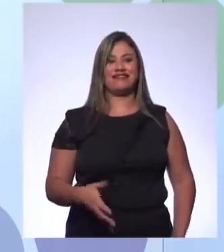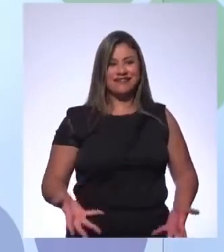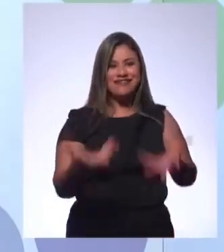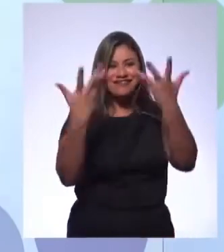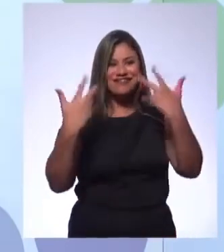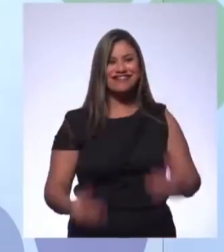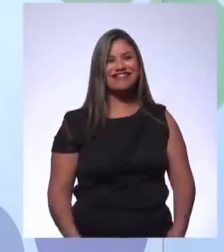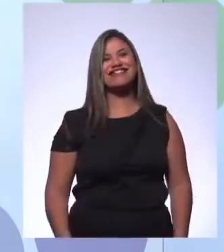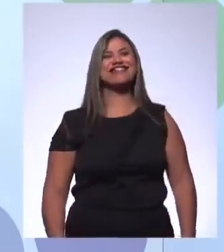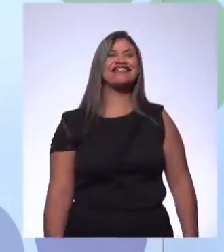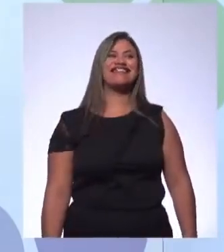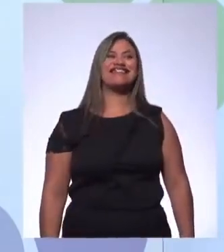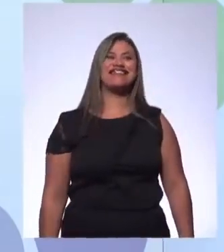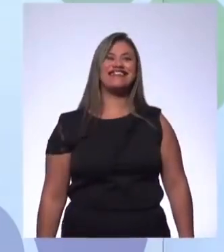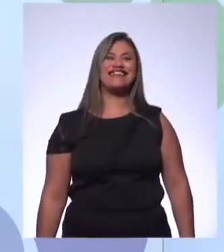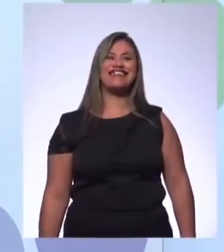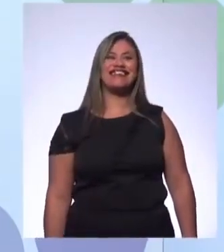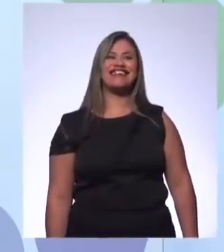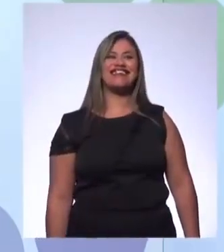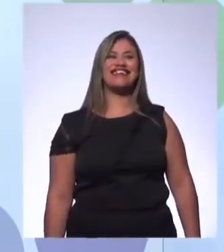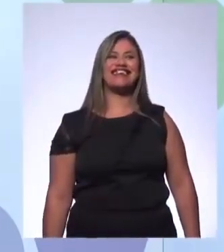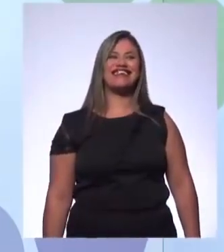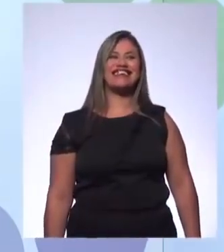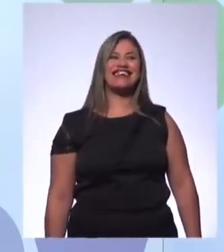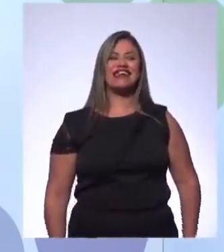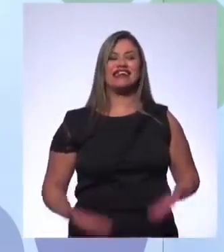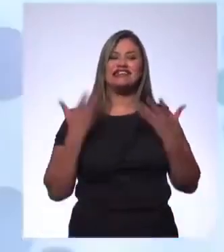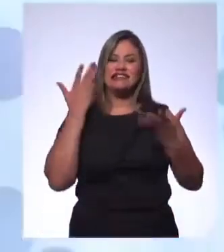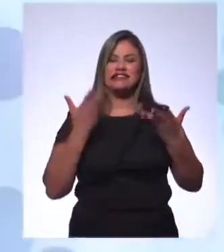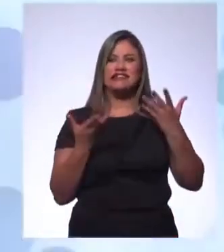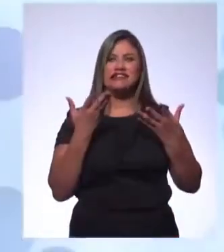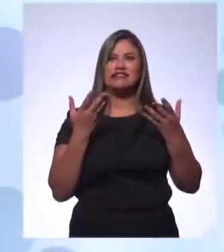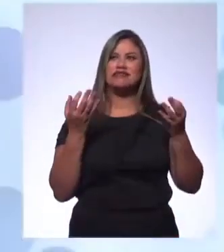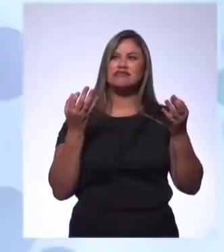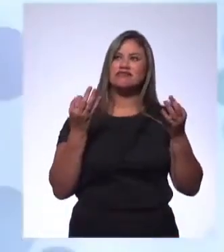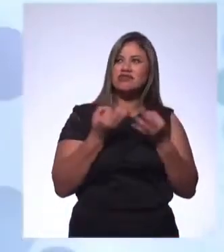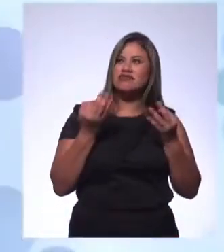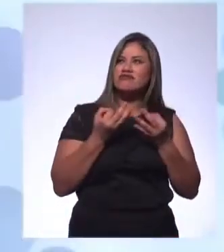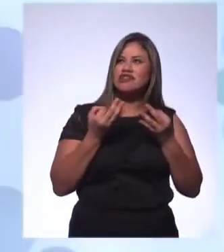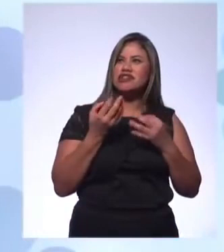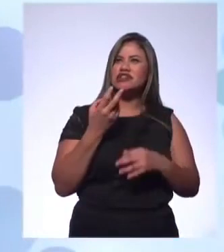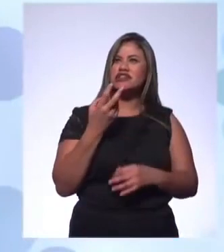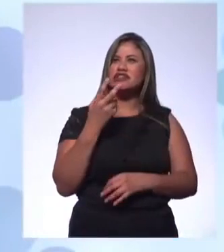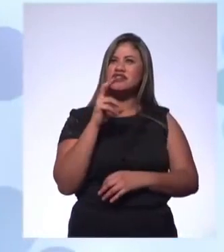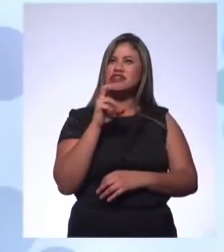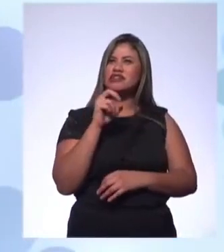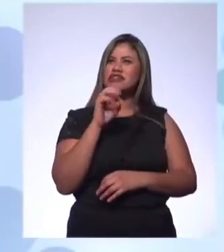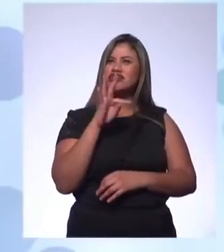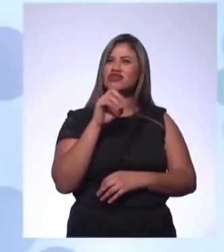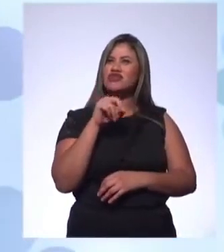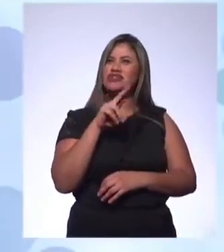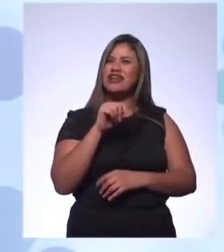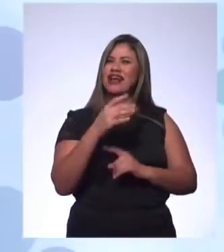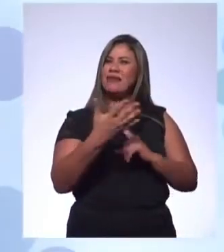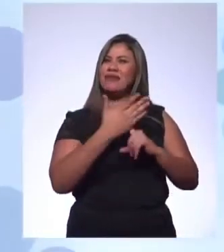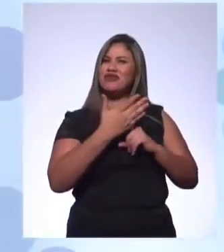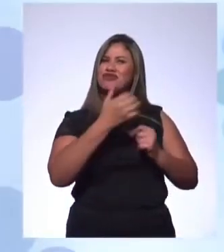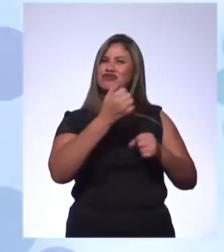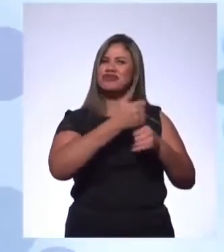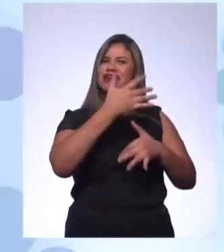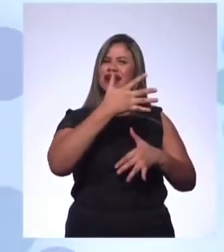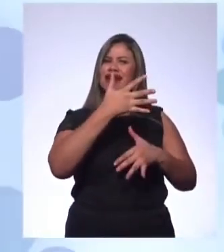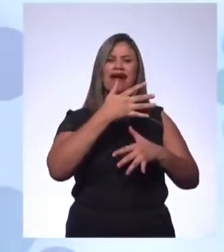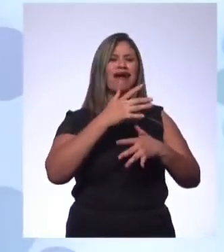Valendo. Sim, peraí. Equilíbrio perfeito, 50 toneladas. Ai, calor. Eu vou olhar no chat. Me ajuda aí, gente. Me ajuda